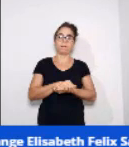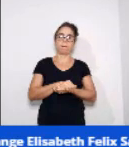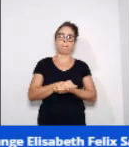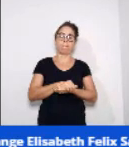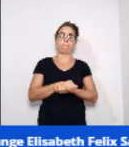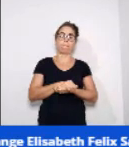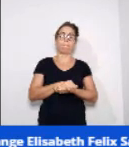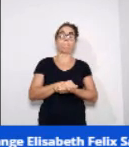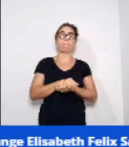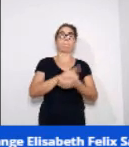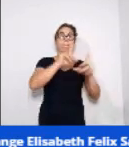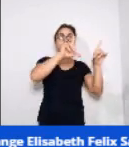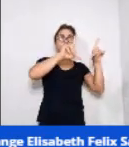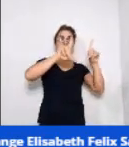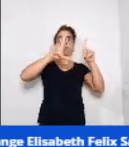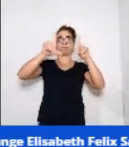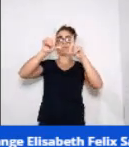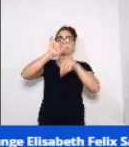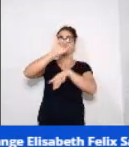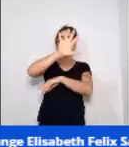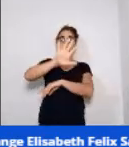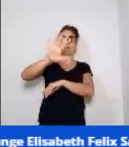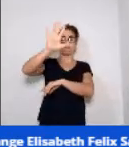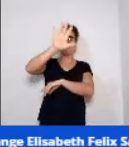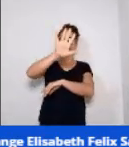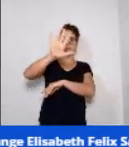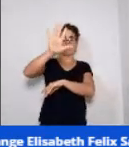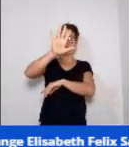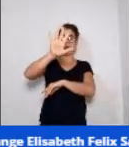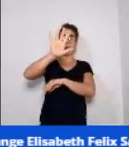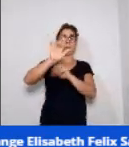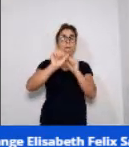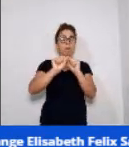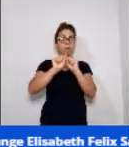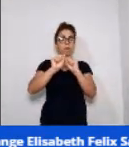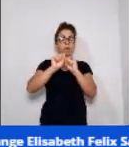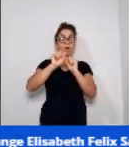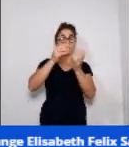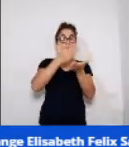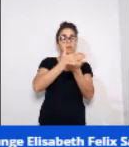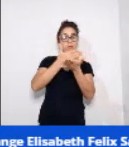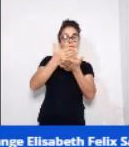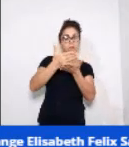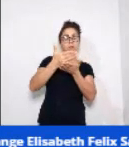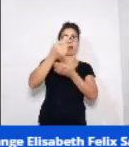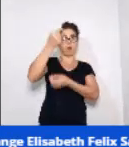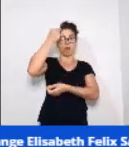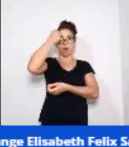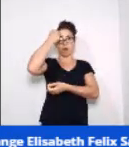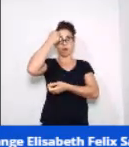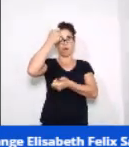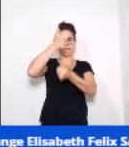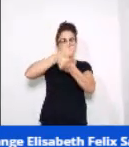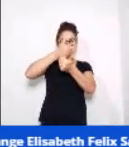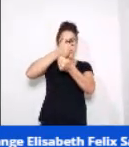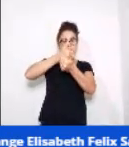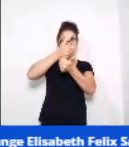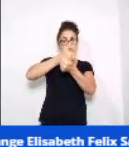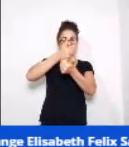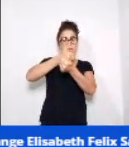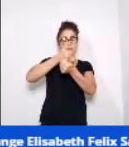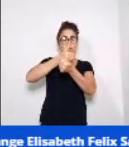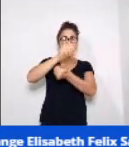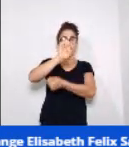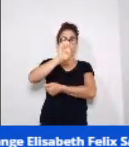Trouxemos também essa imagem para que possamos dar início em nossas reflexões através da palavra